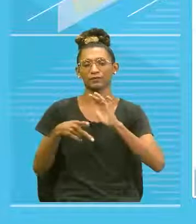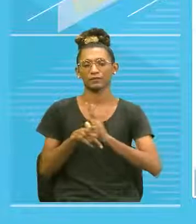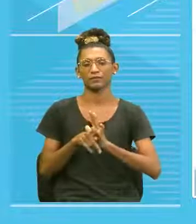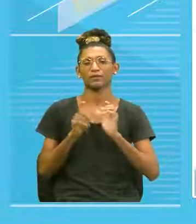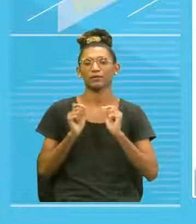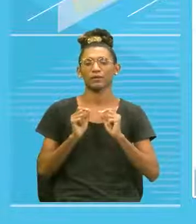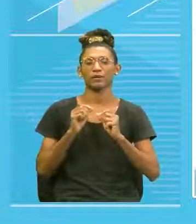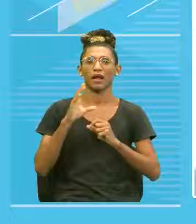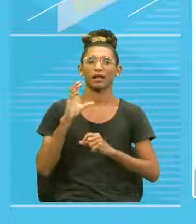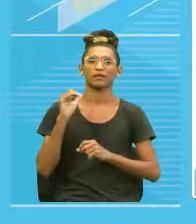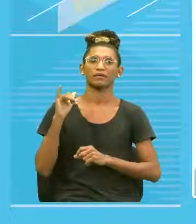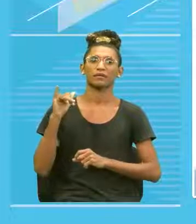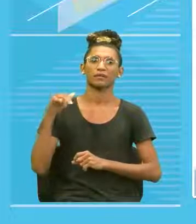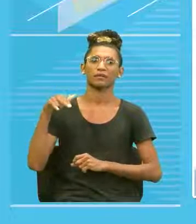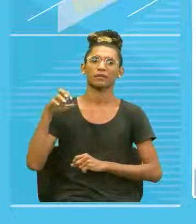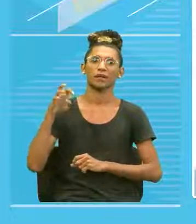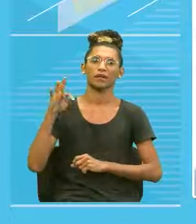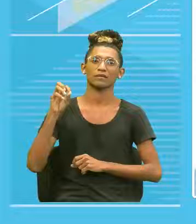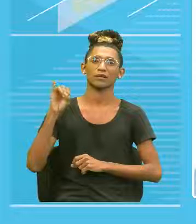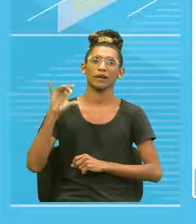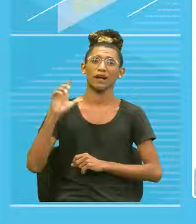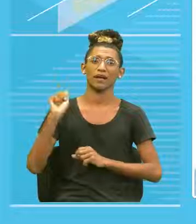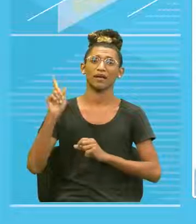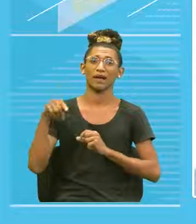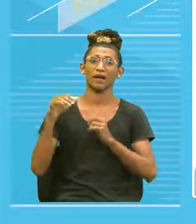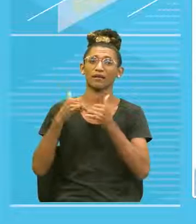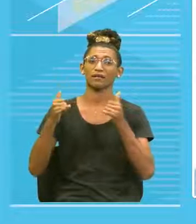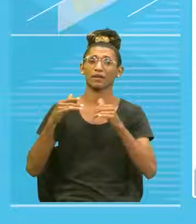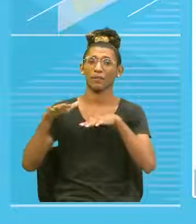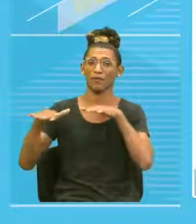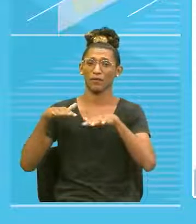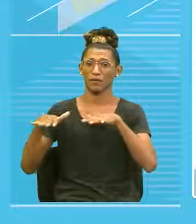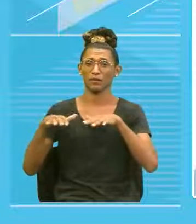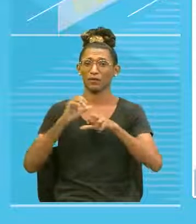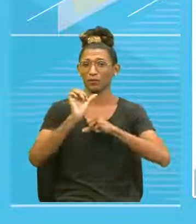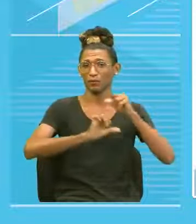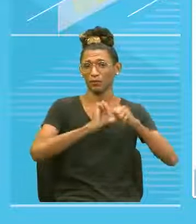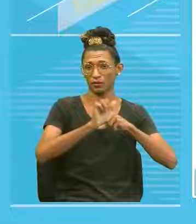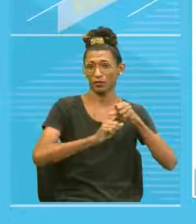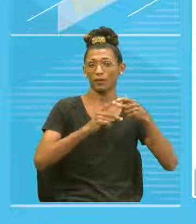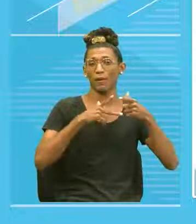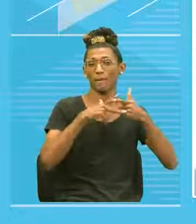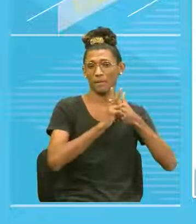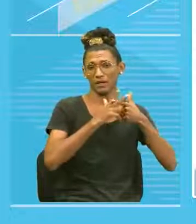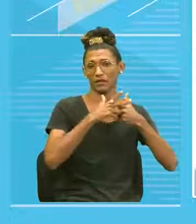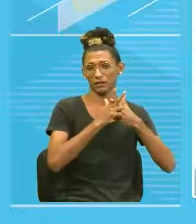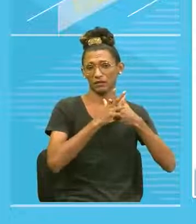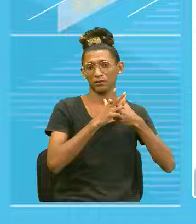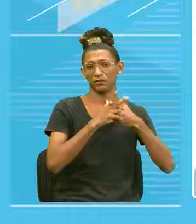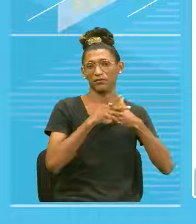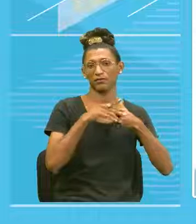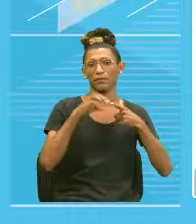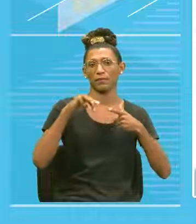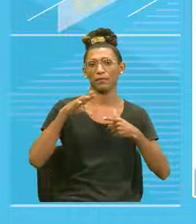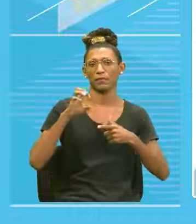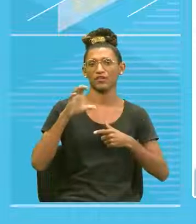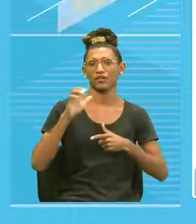e da cinética que movimento e Índico